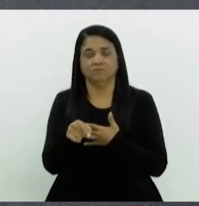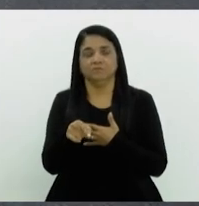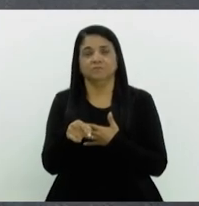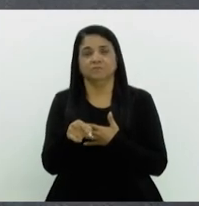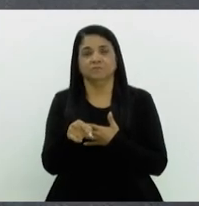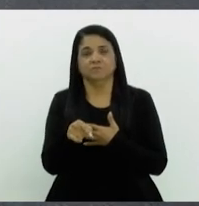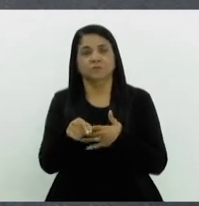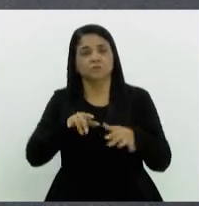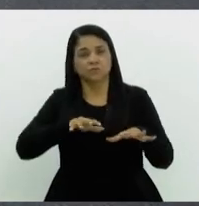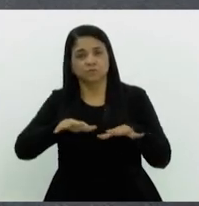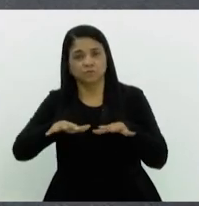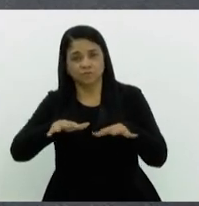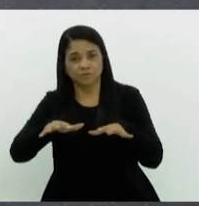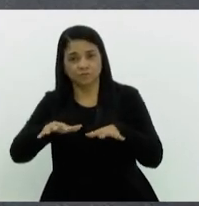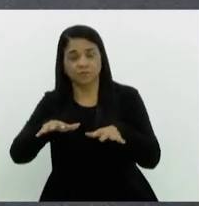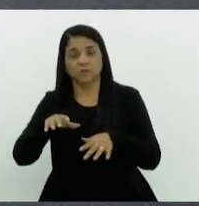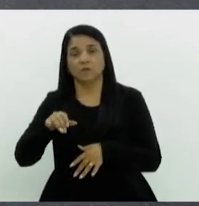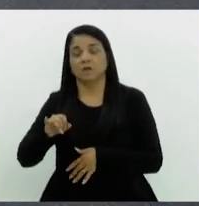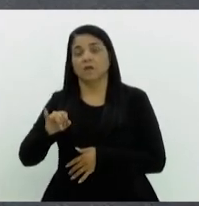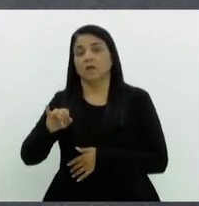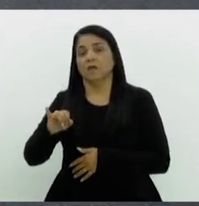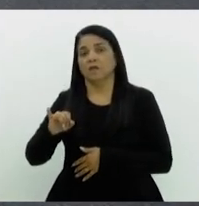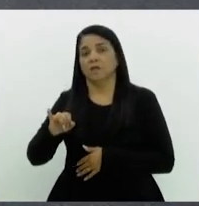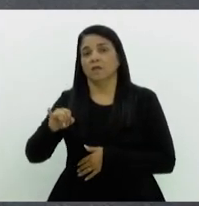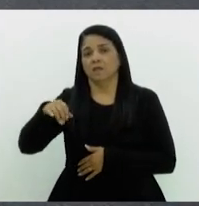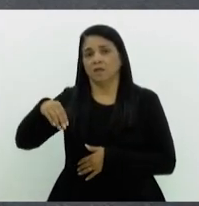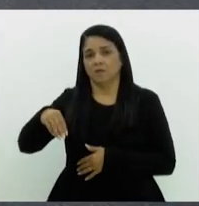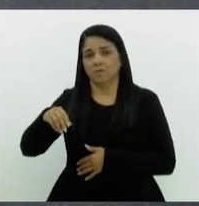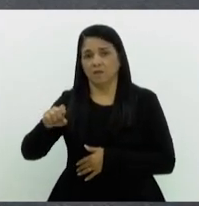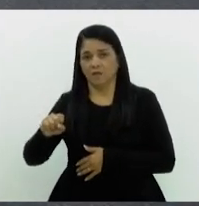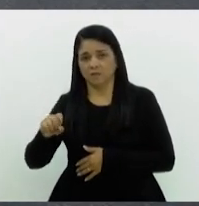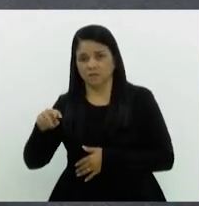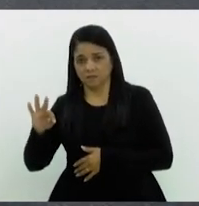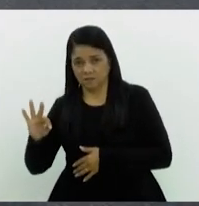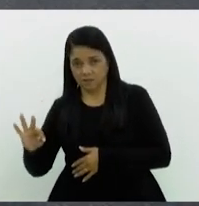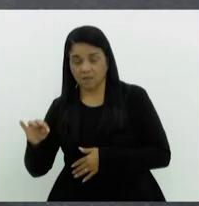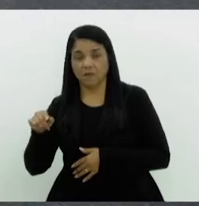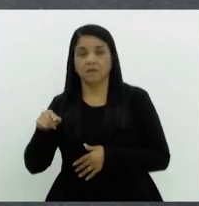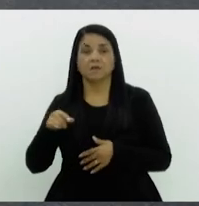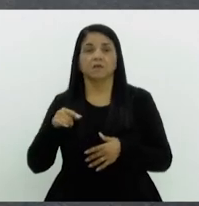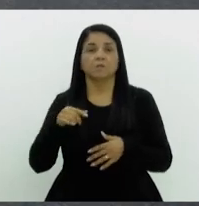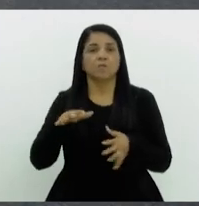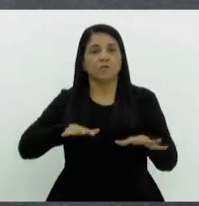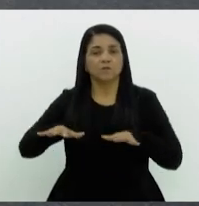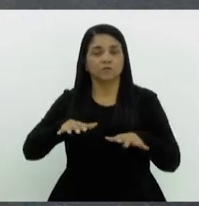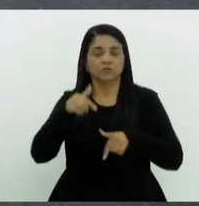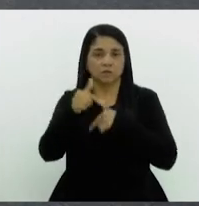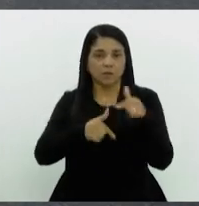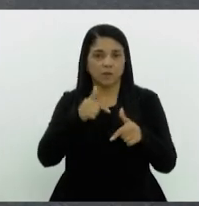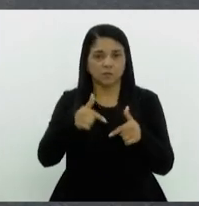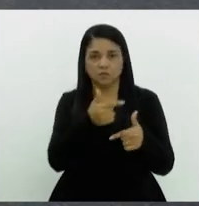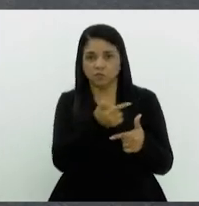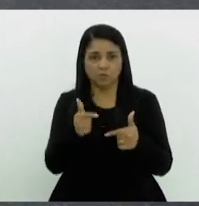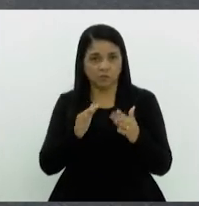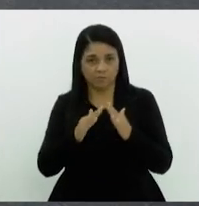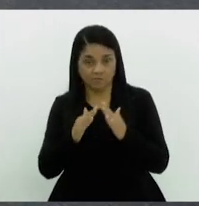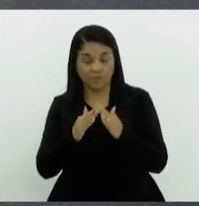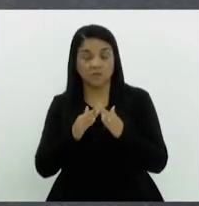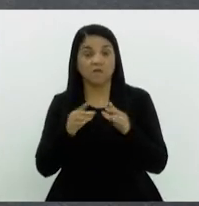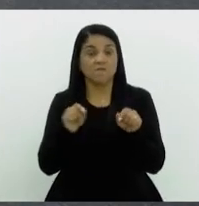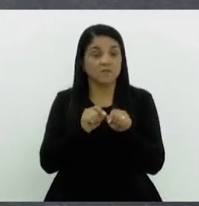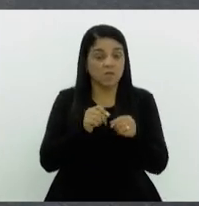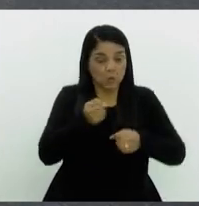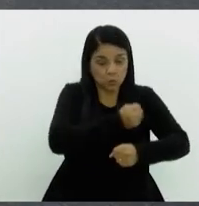fazendo movimentos como o MTST, o Movimento dos Trabalhadores Sem Teto, que fizeram cozinhas